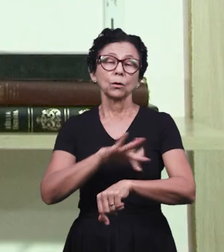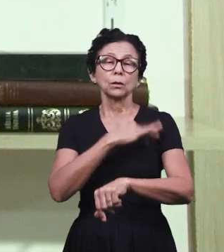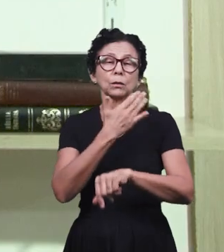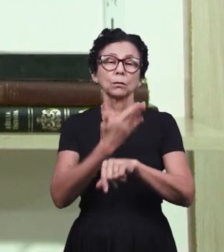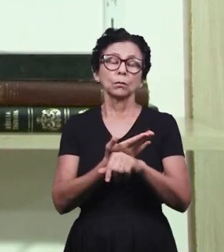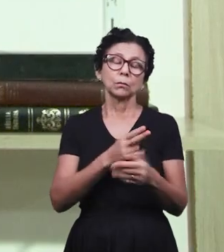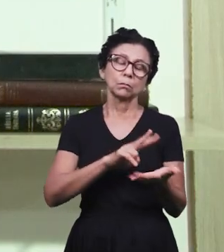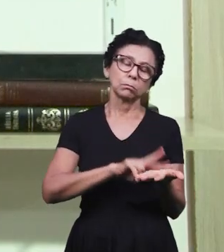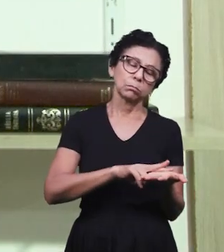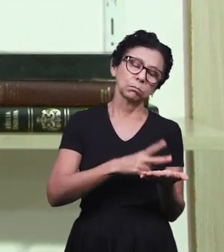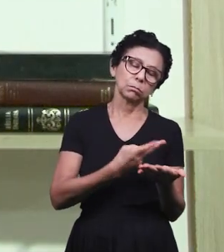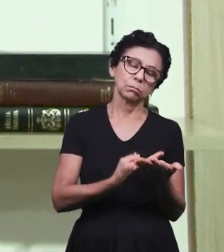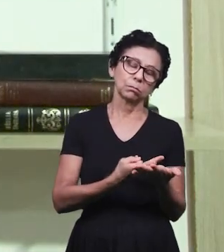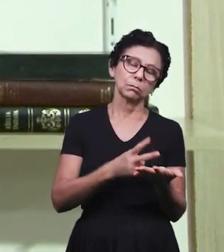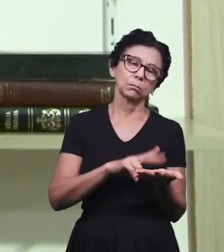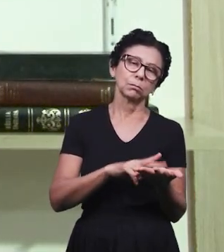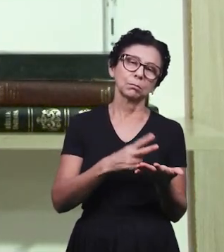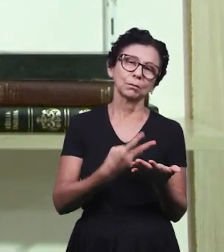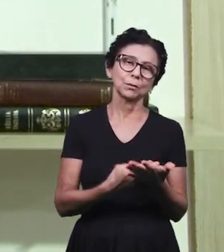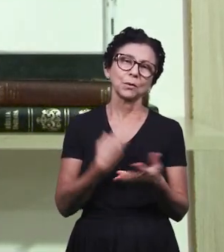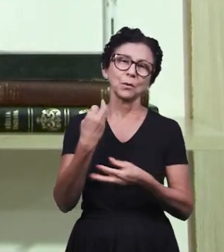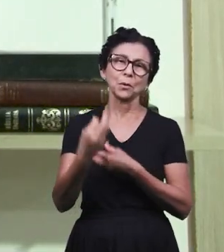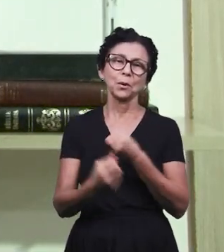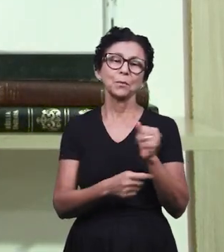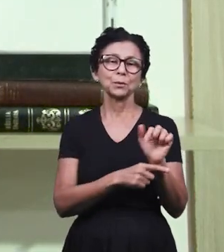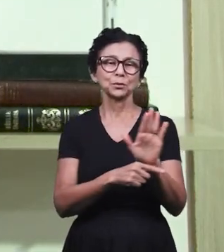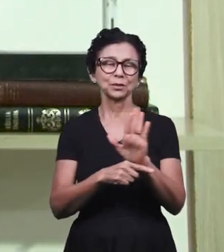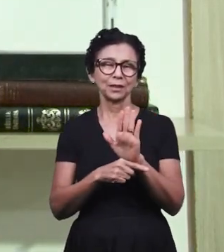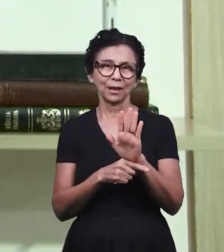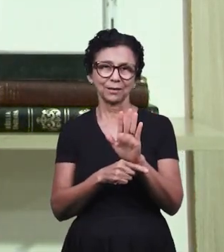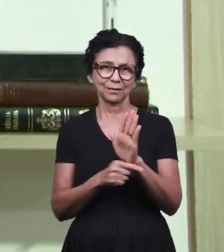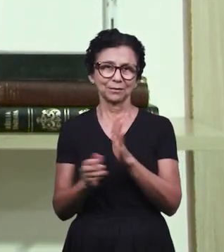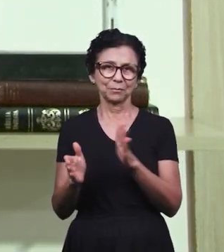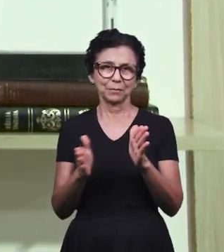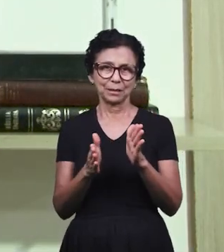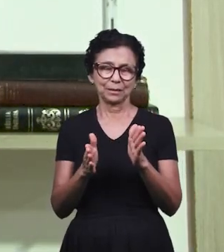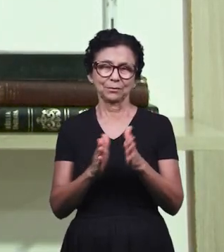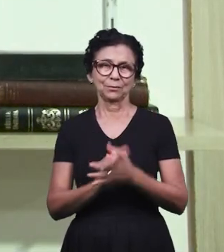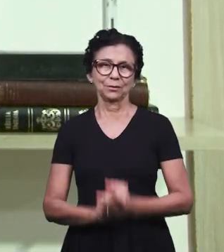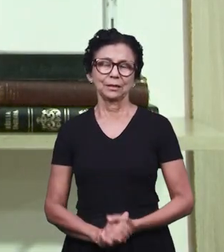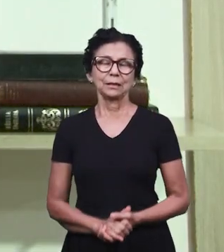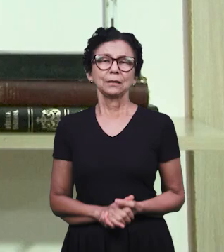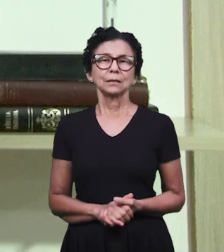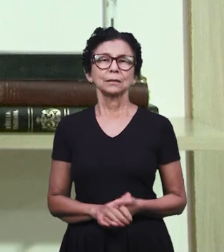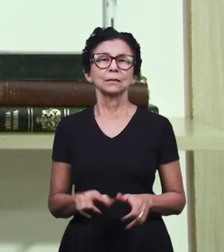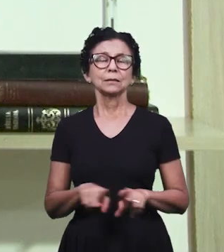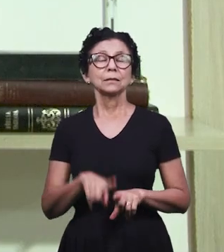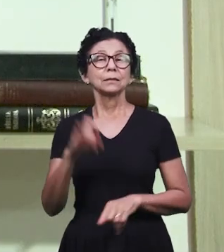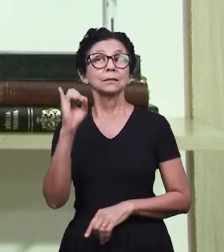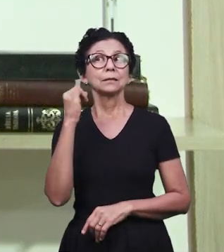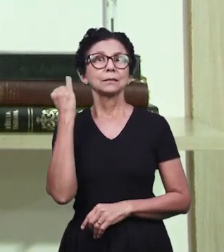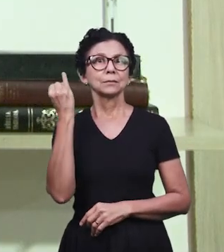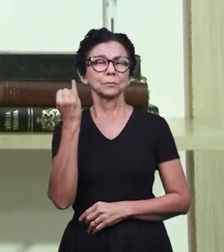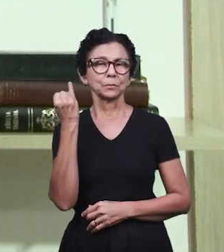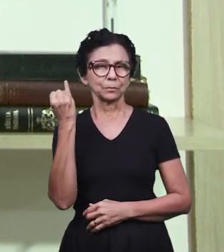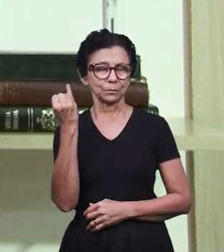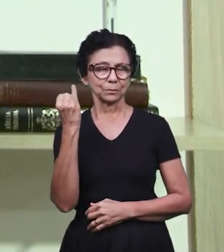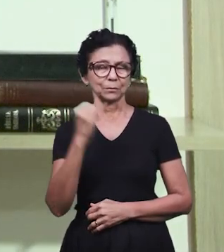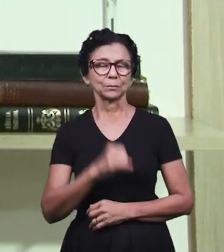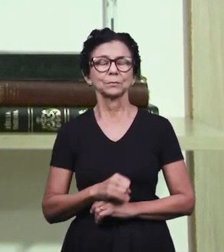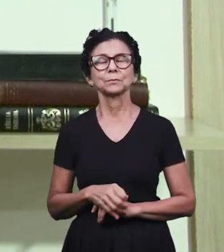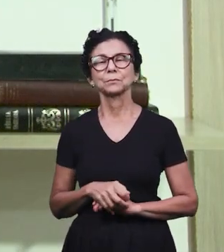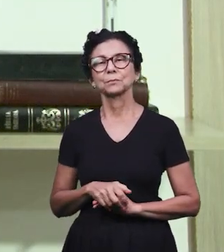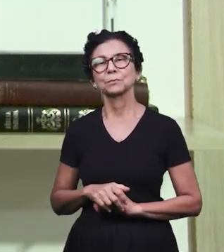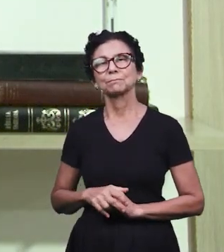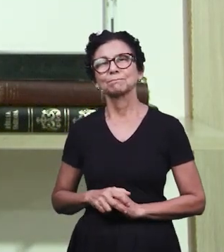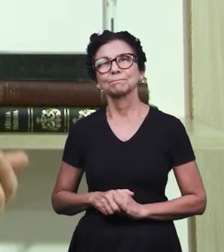dormidas. E como podemos acolher nesse período? Um ponto muito importante que deve ter atenção dos irmãos